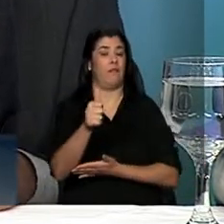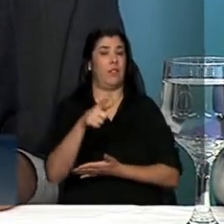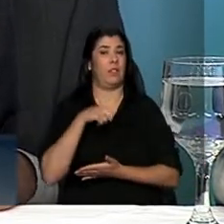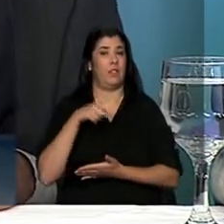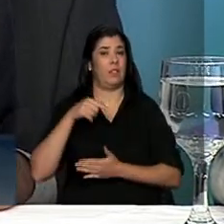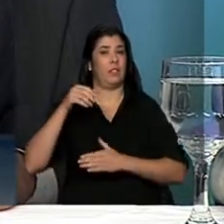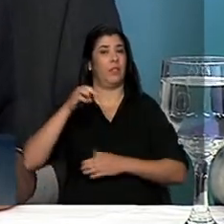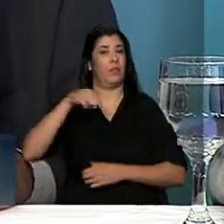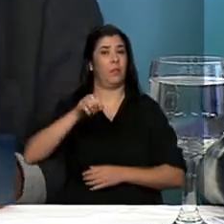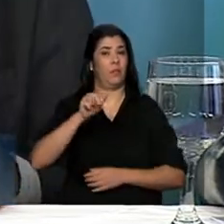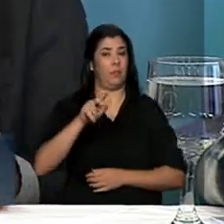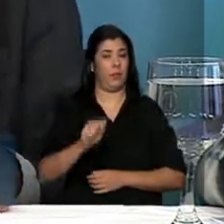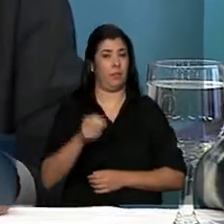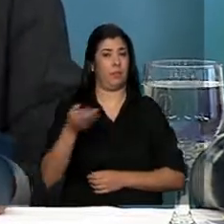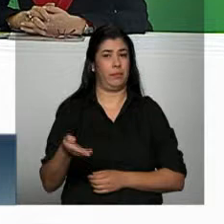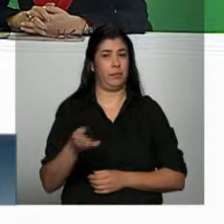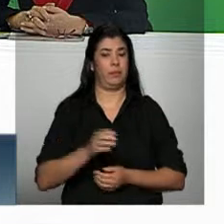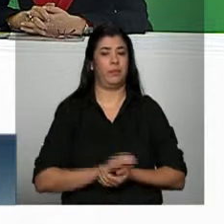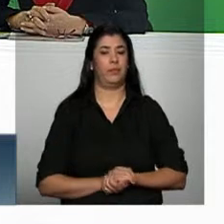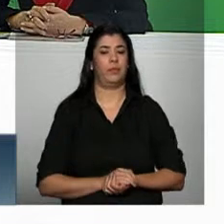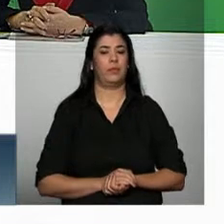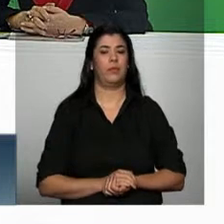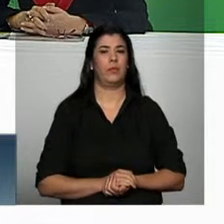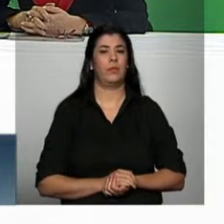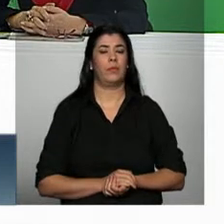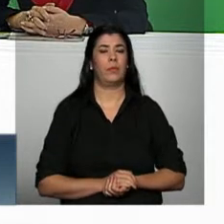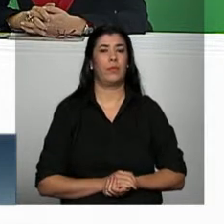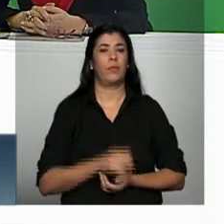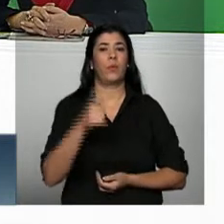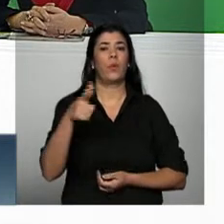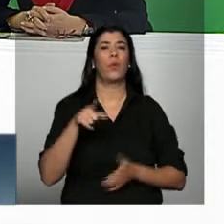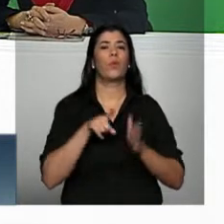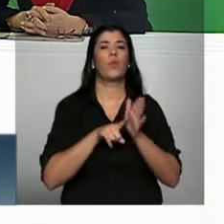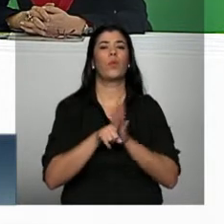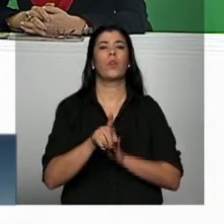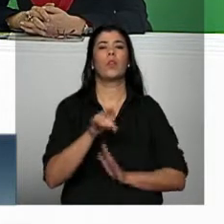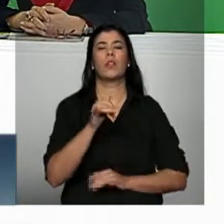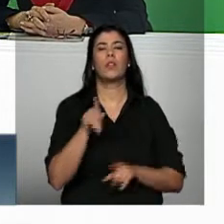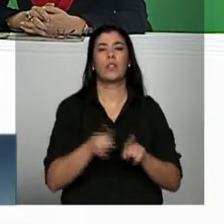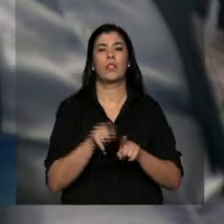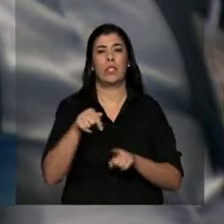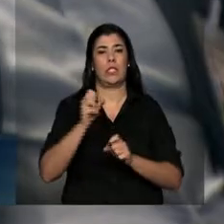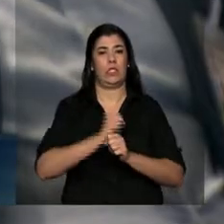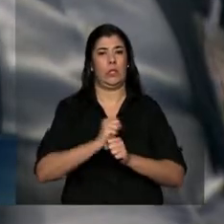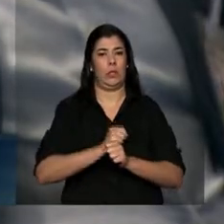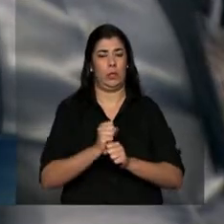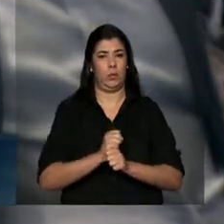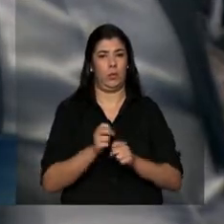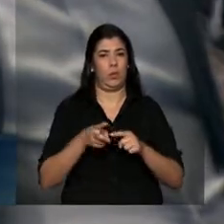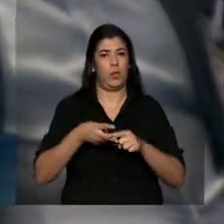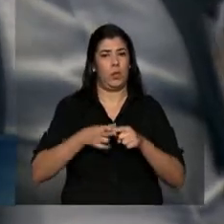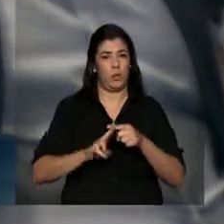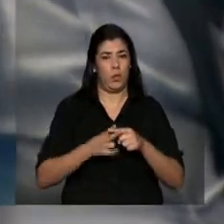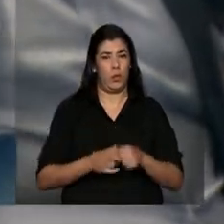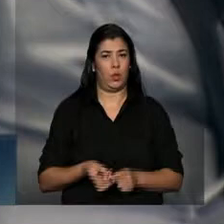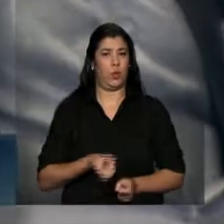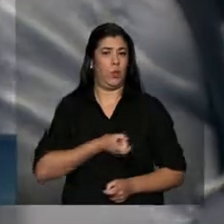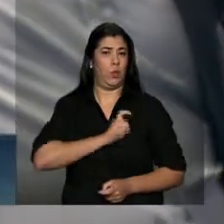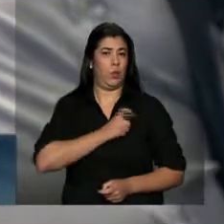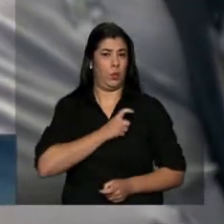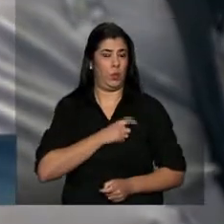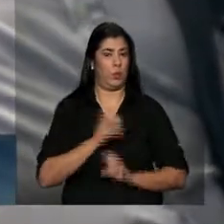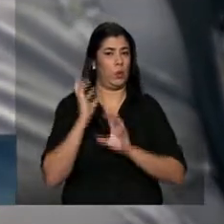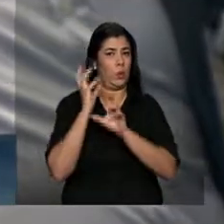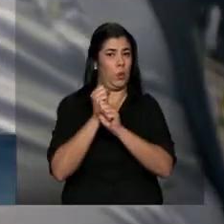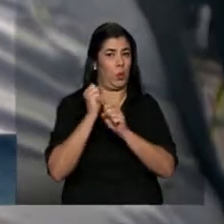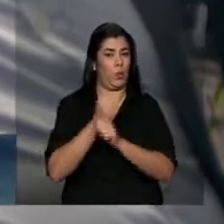do Ministério da Agricultura. Um último esclarecimento que eu não deu tempo de eu falar, estamos em um ano de ajuste fiscal em que as contas do governo vão ficar